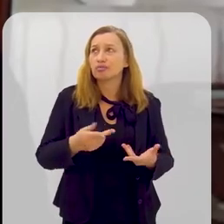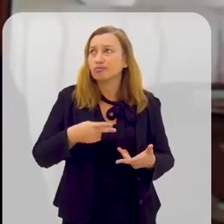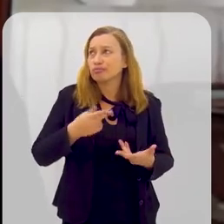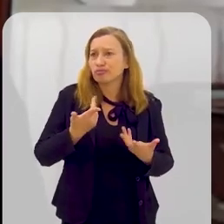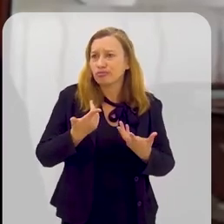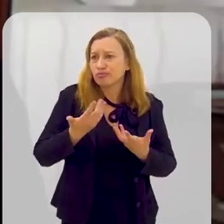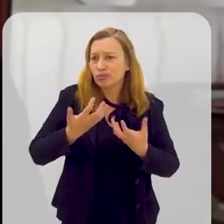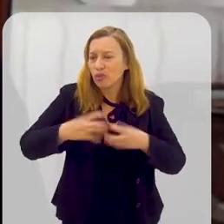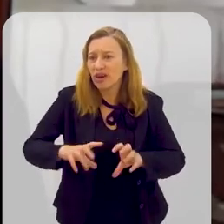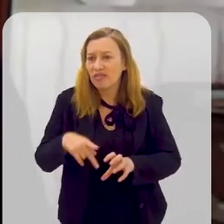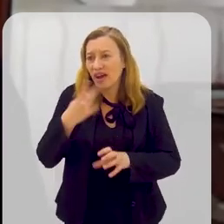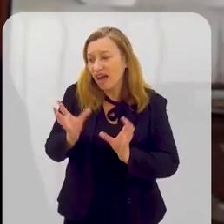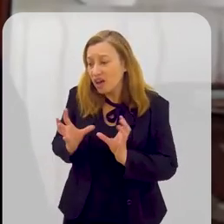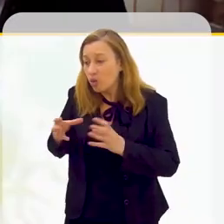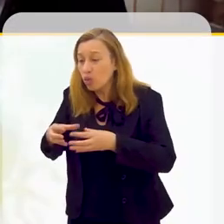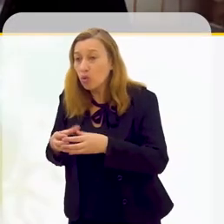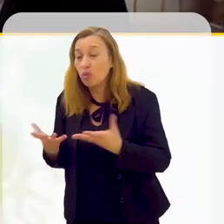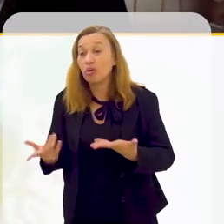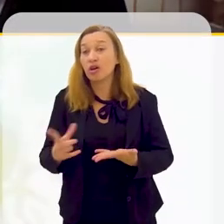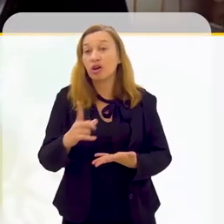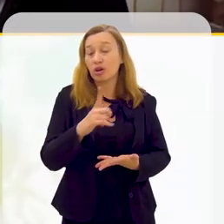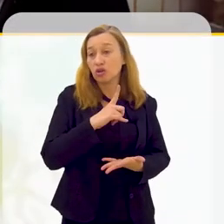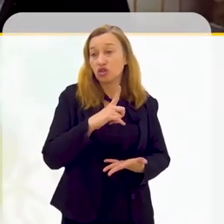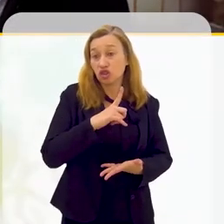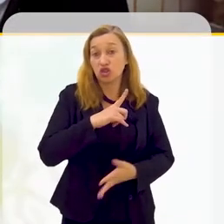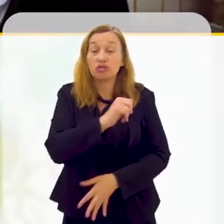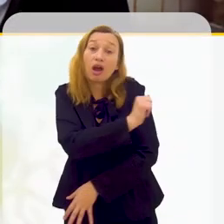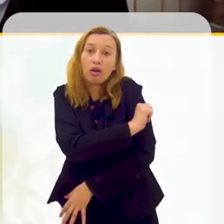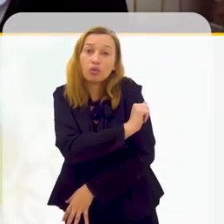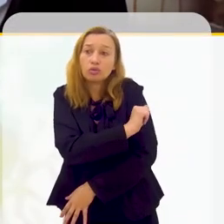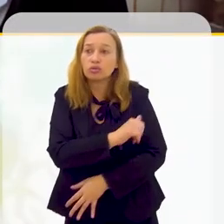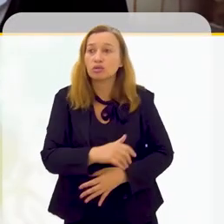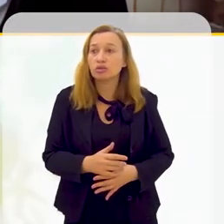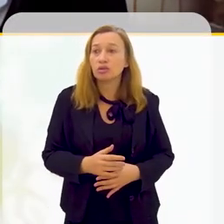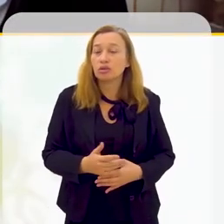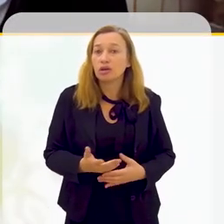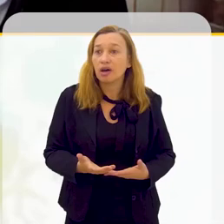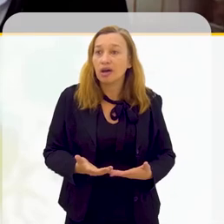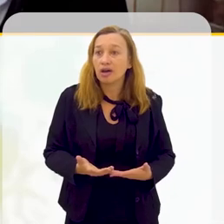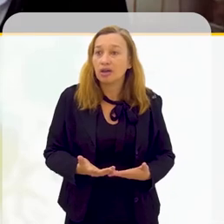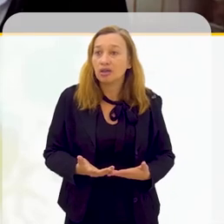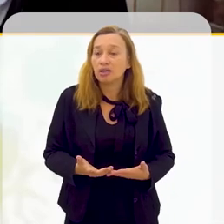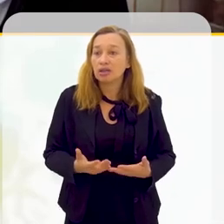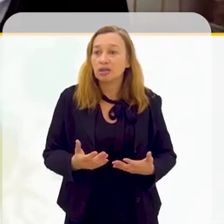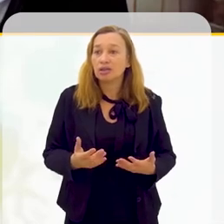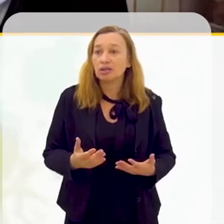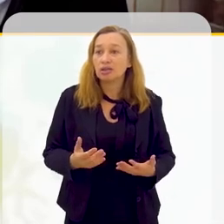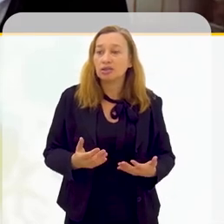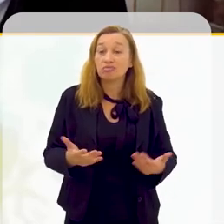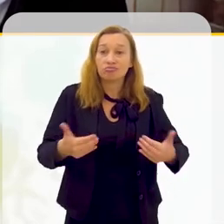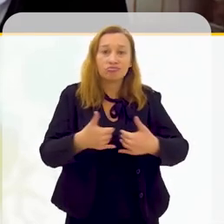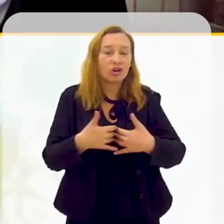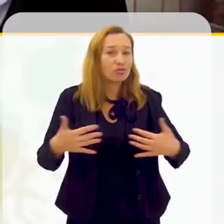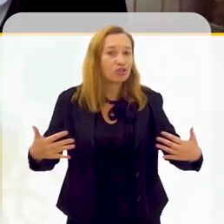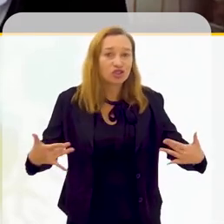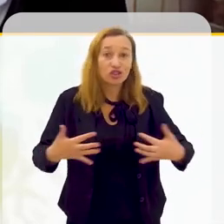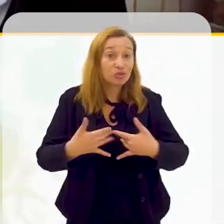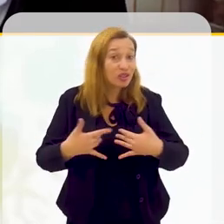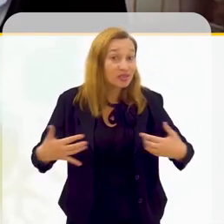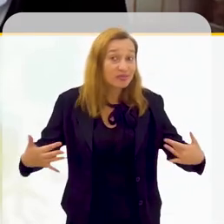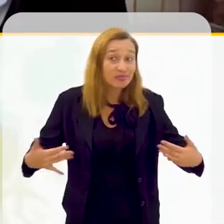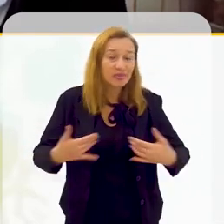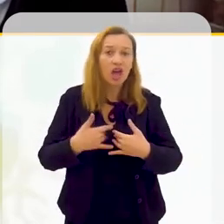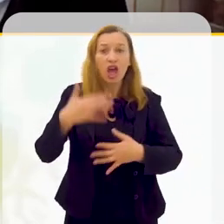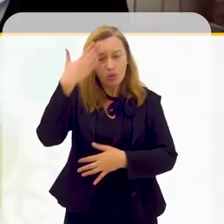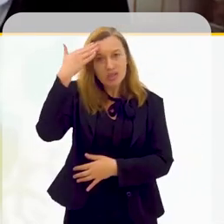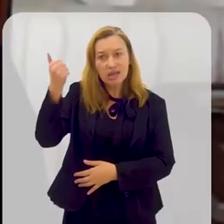quando não quer falar em grupo eu tive alunos com Transtorno do espectro